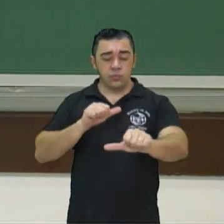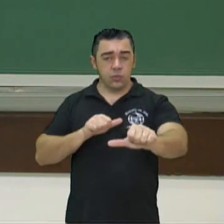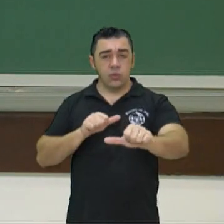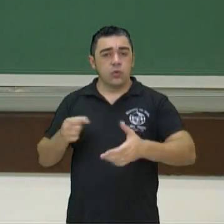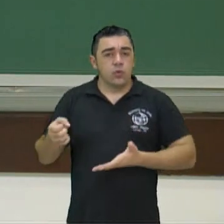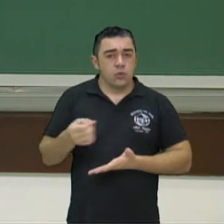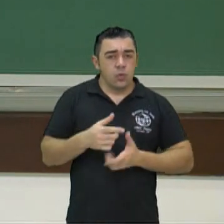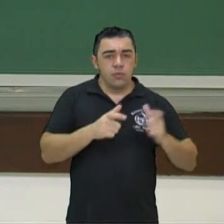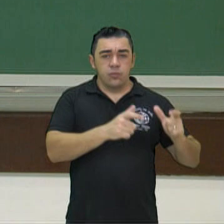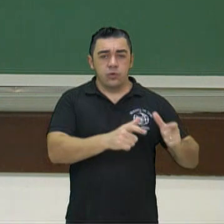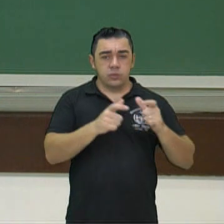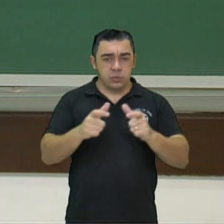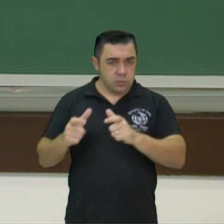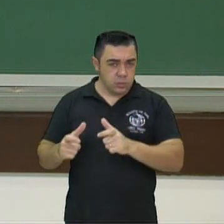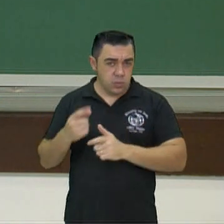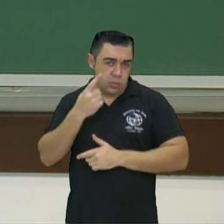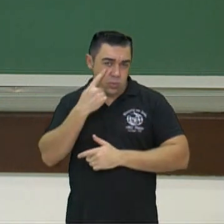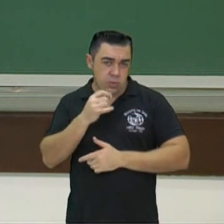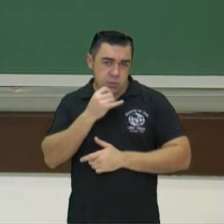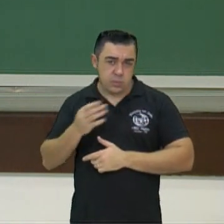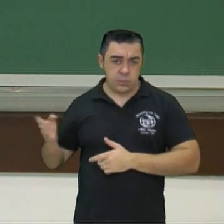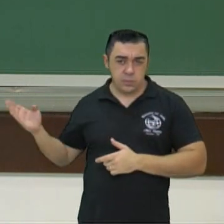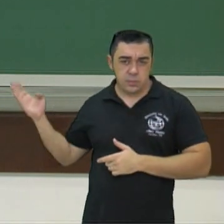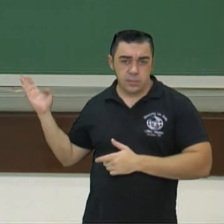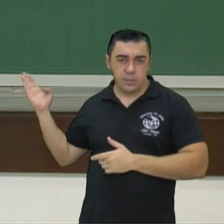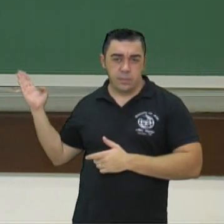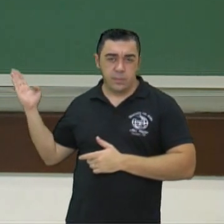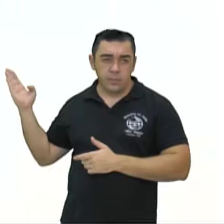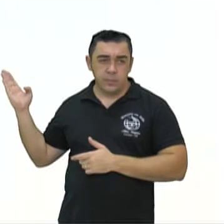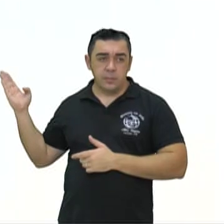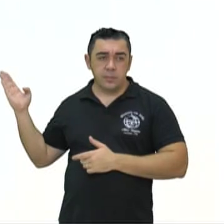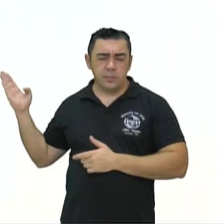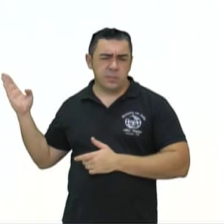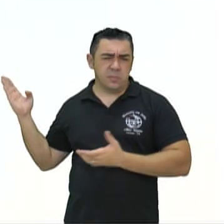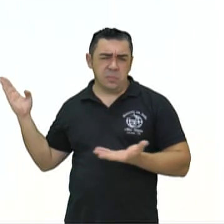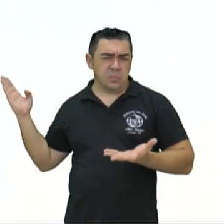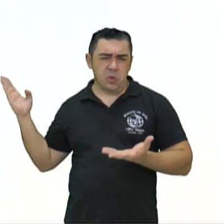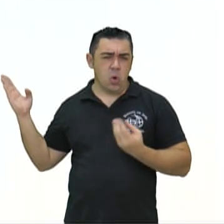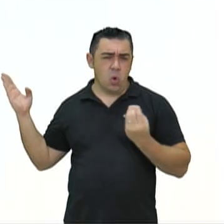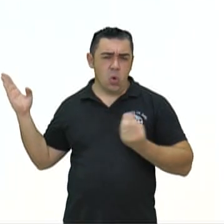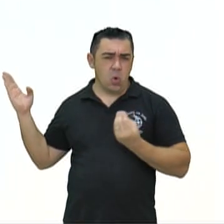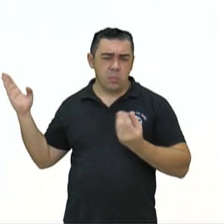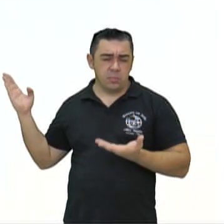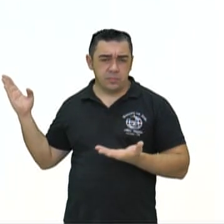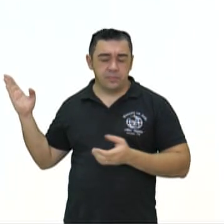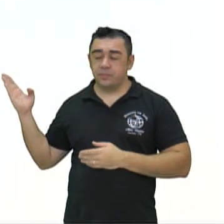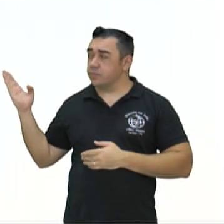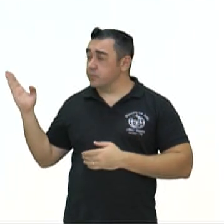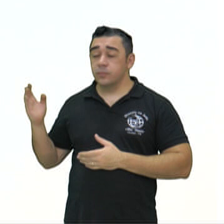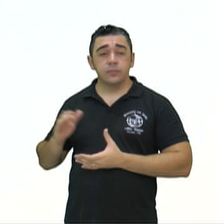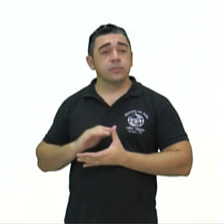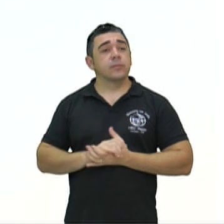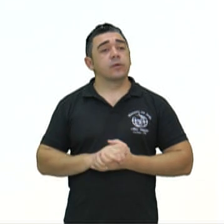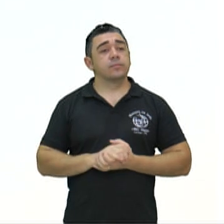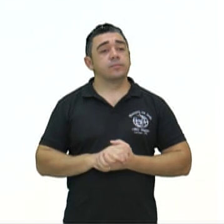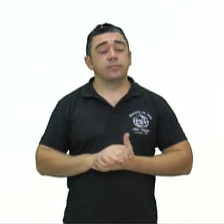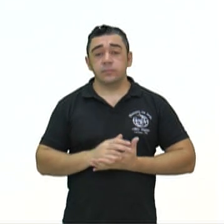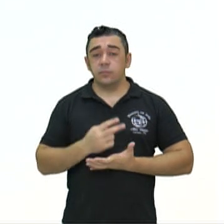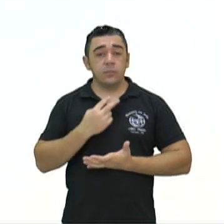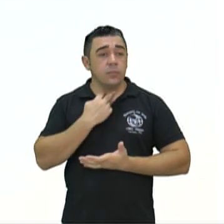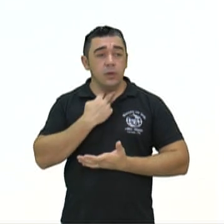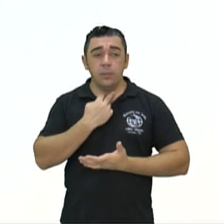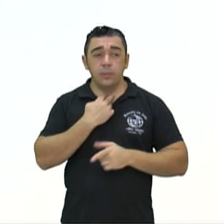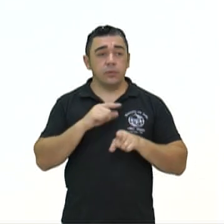novas colocações. Vamos ver um exemplo? Como assim, né? Os elementos não podem